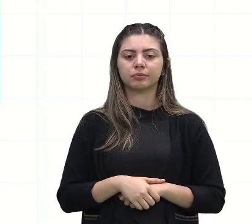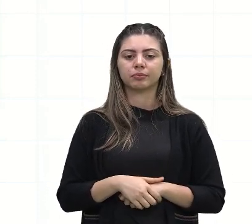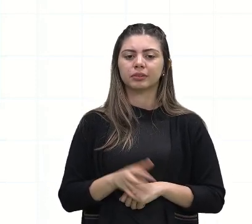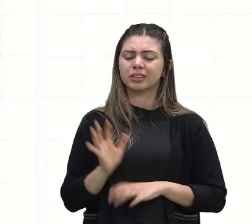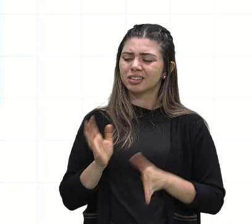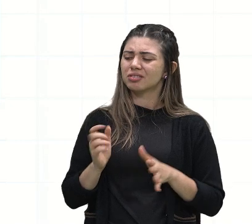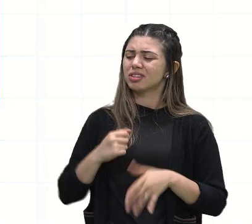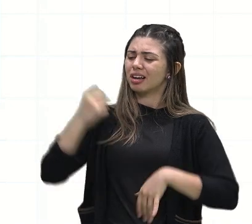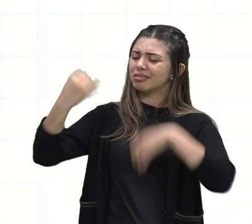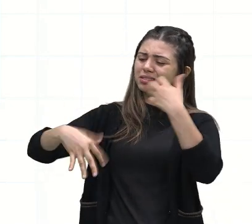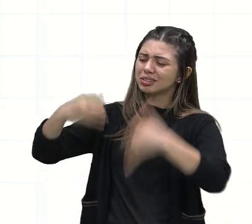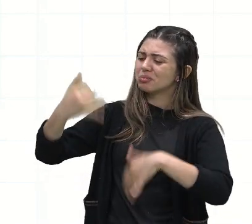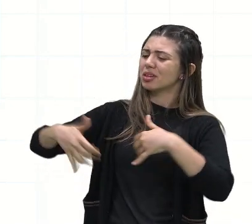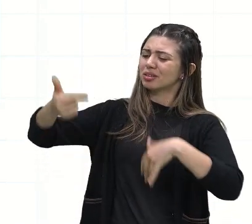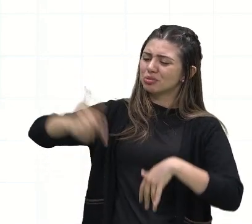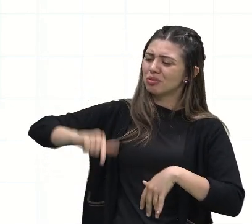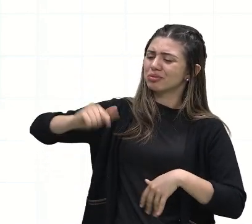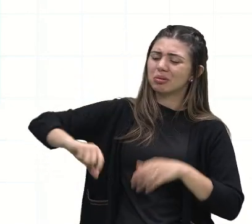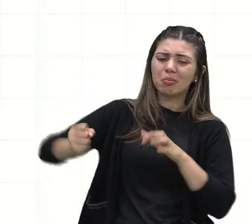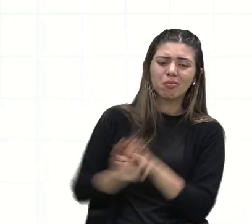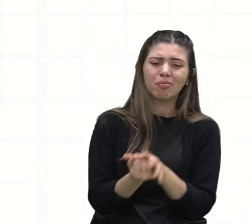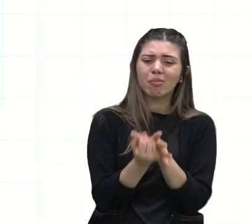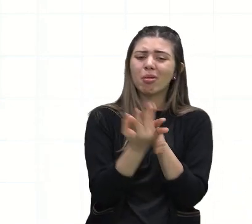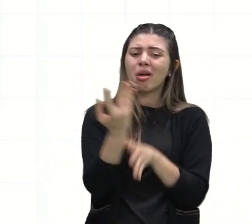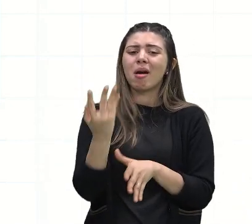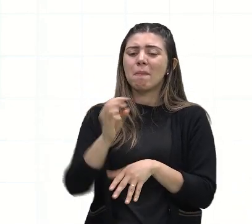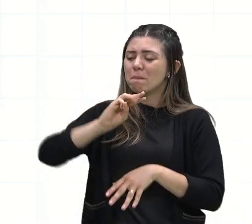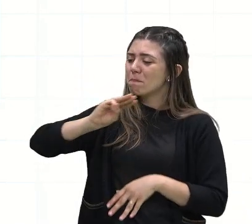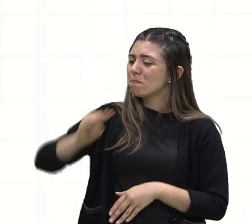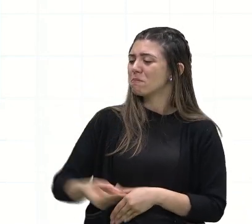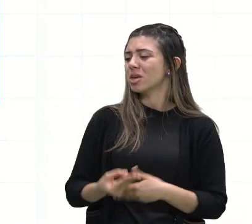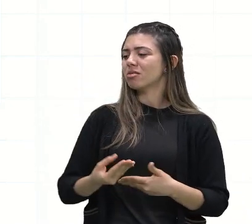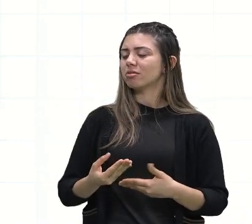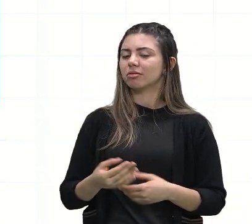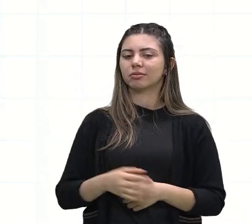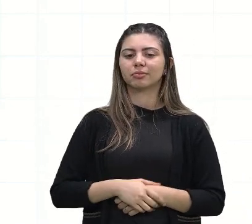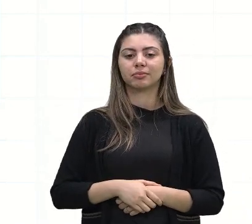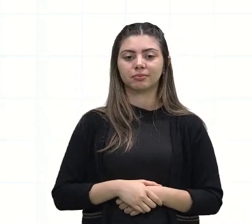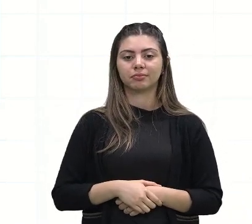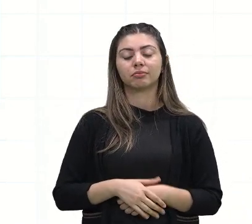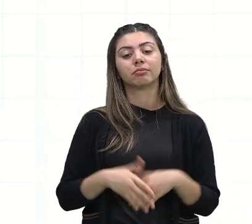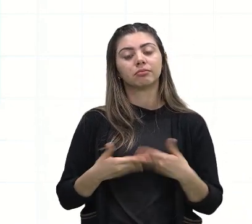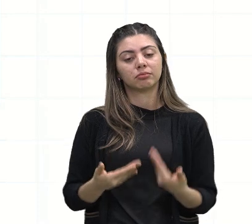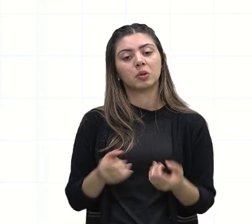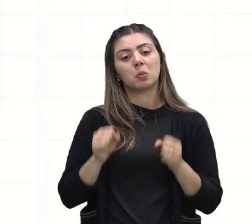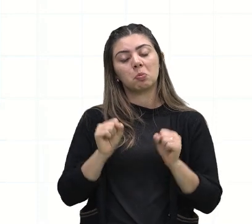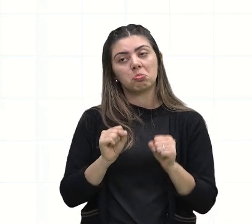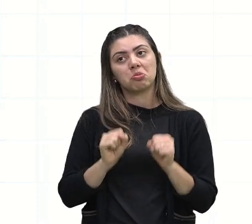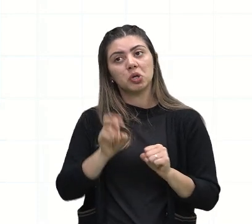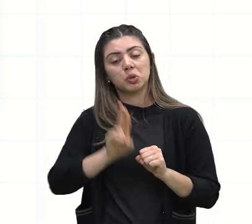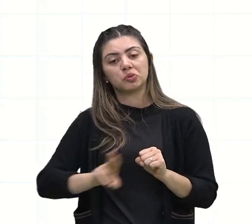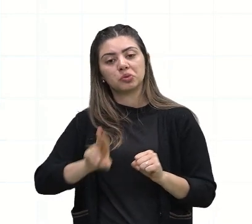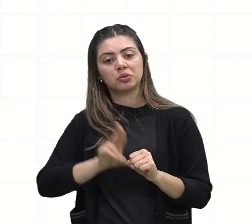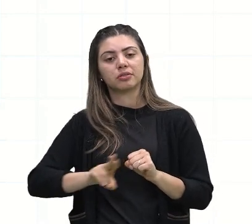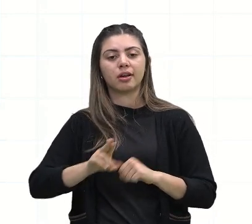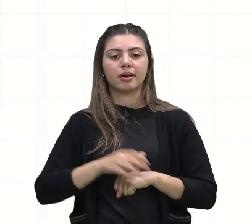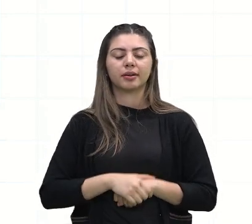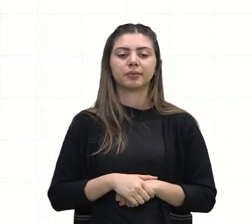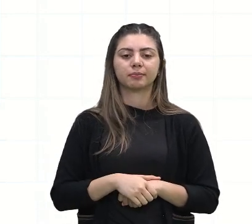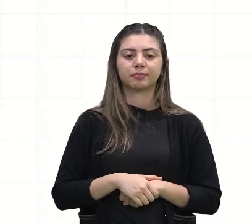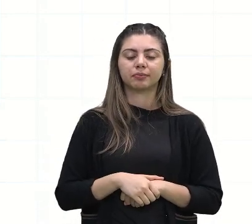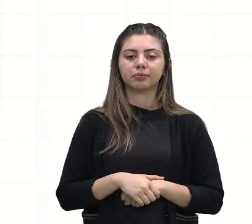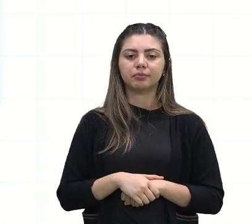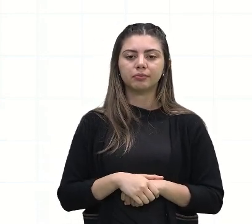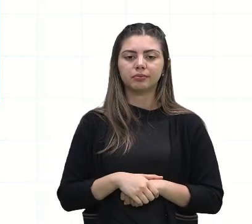milésimo, em milésimos de segundo, por exemplo, né? Segundo está no masculino, 1 milésimo de